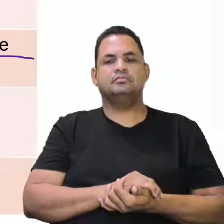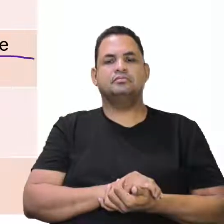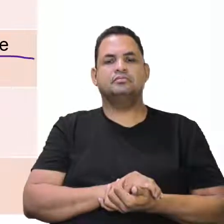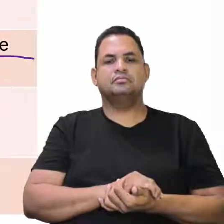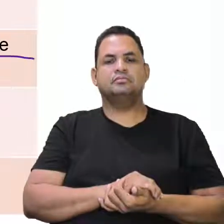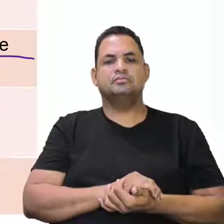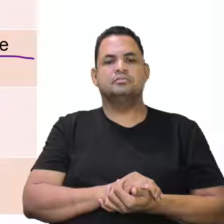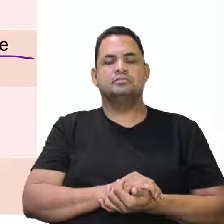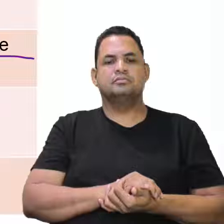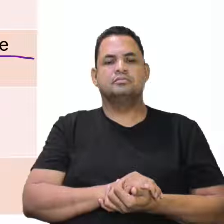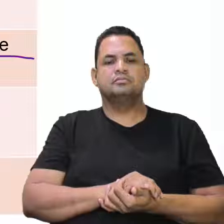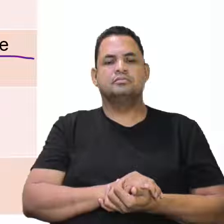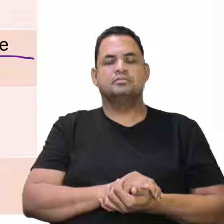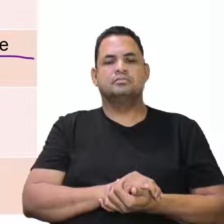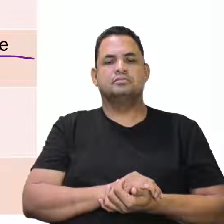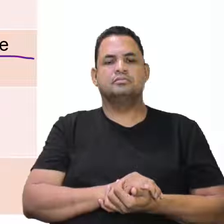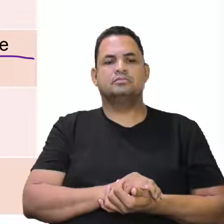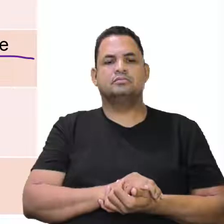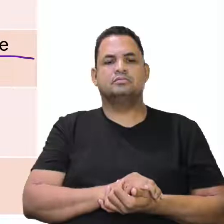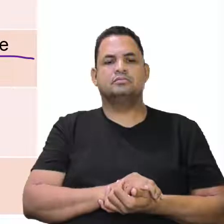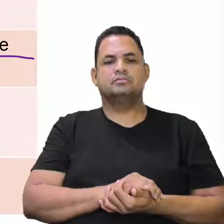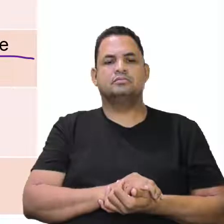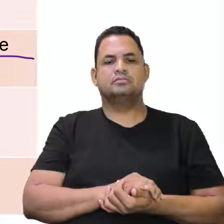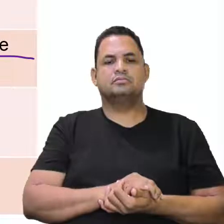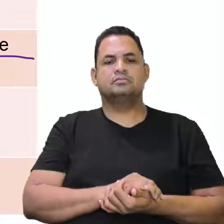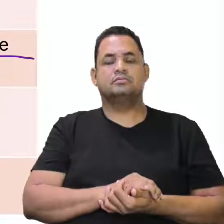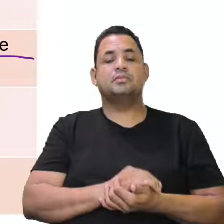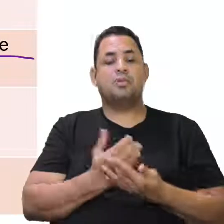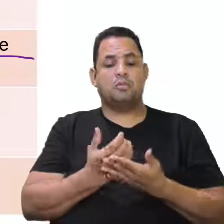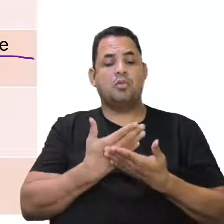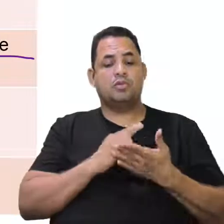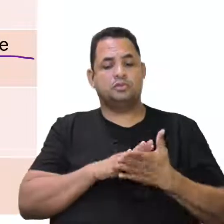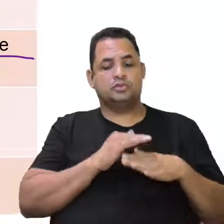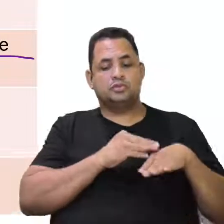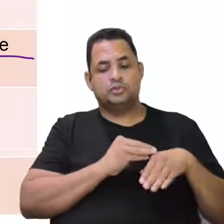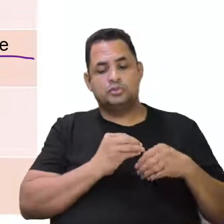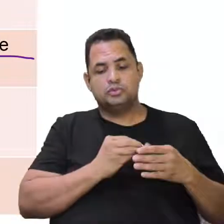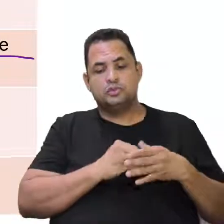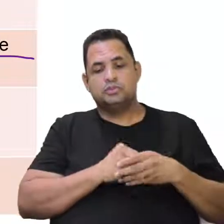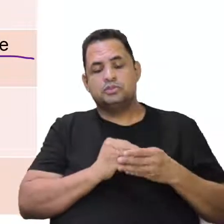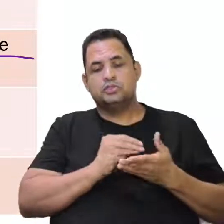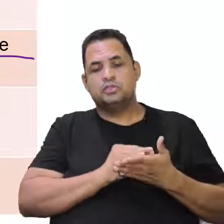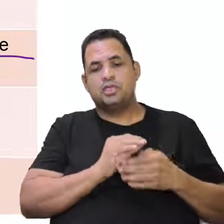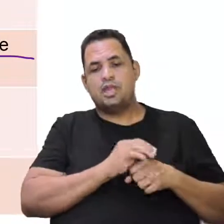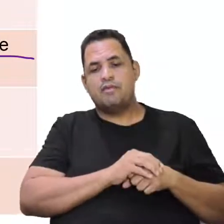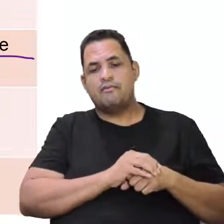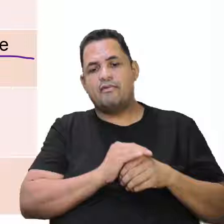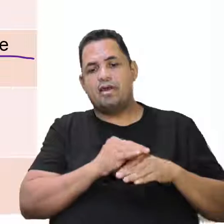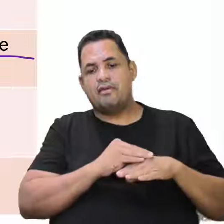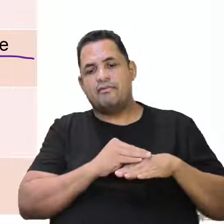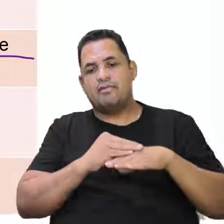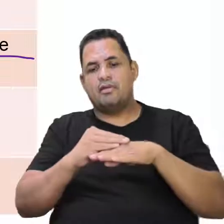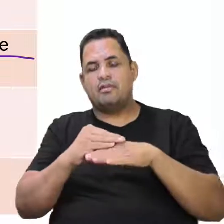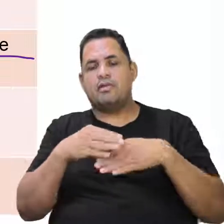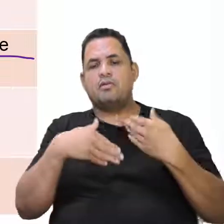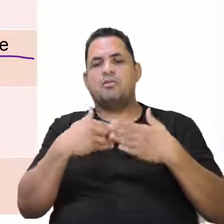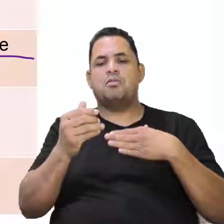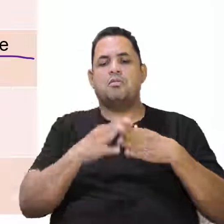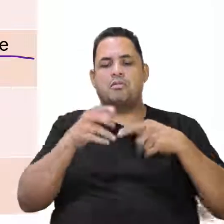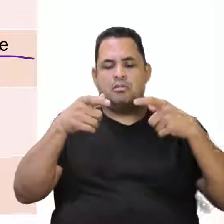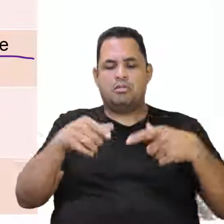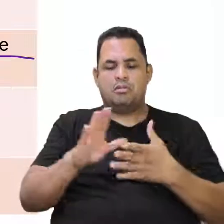you anywhere in the city. Eu posso te levar para qualquer lugar na cidade. I can take